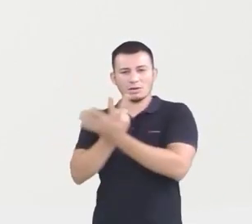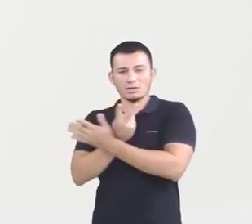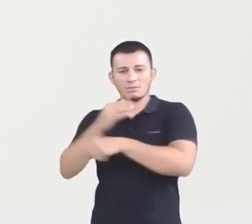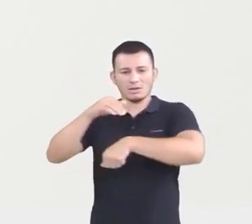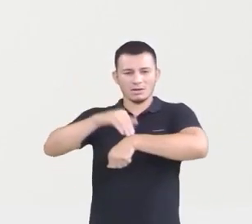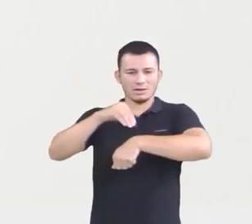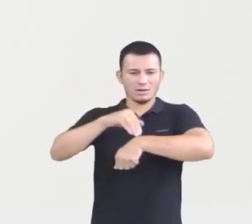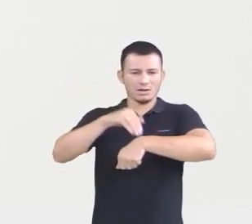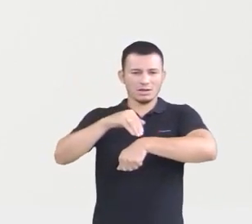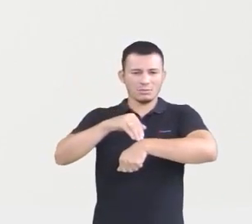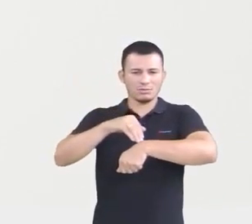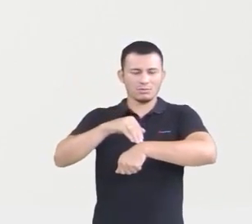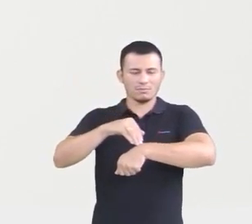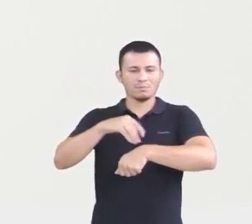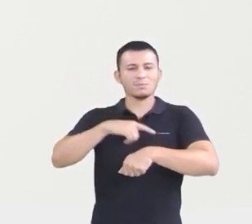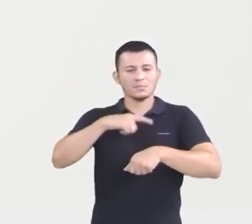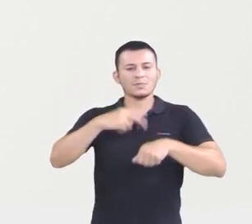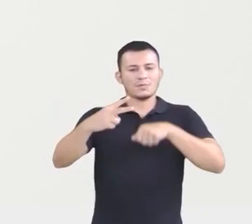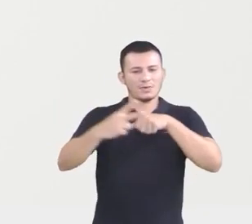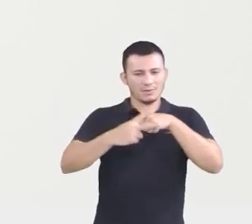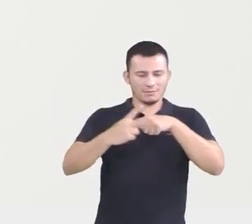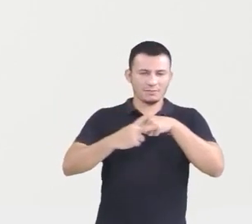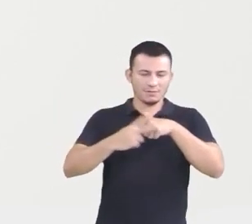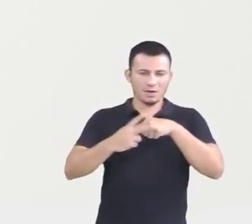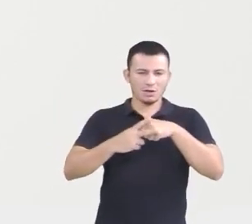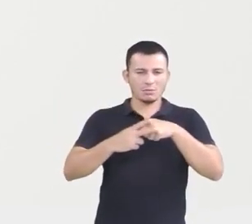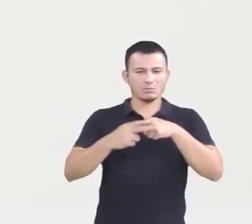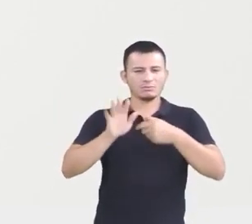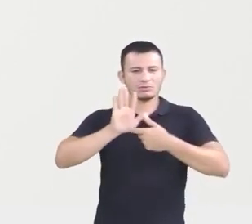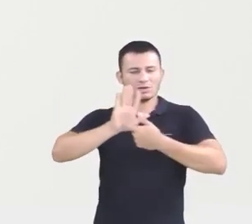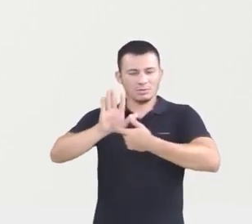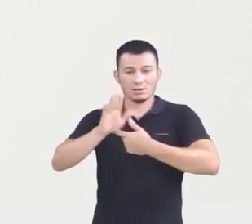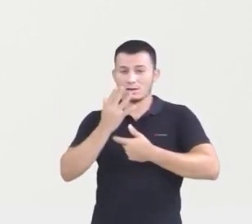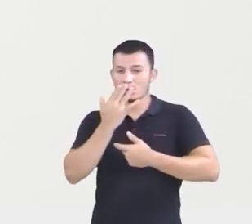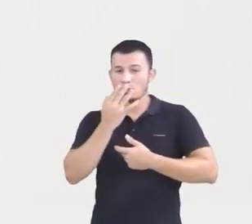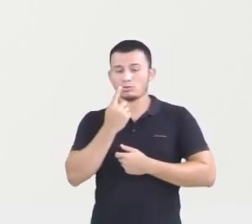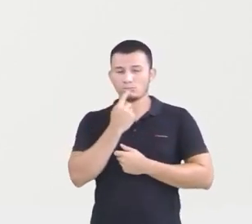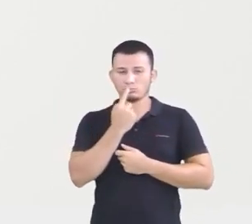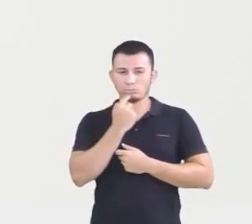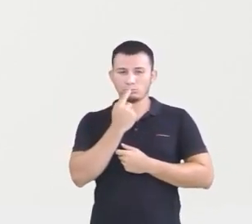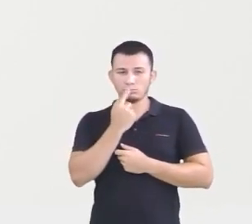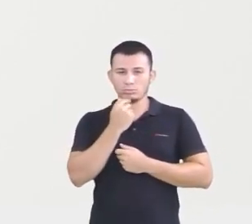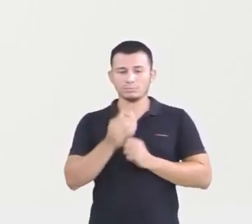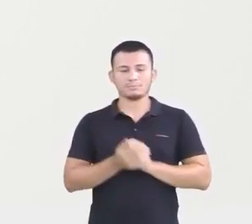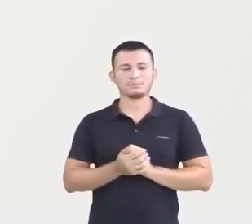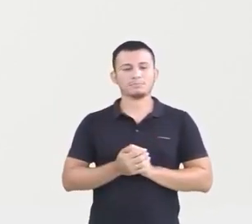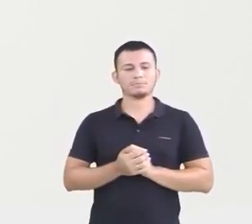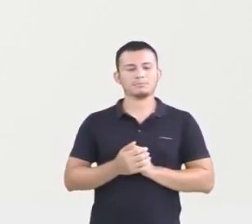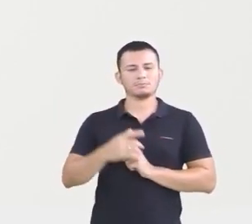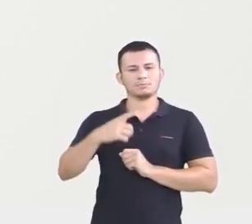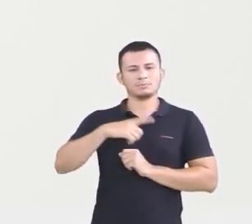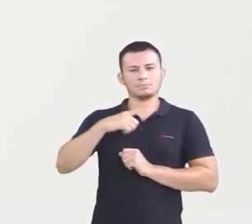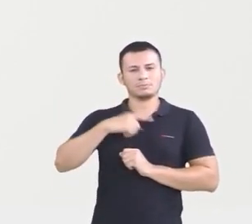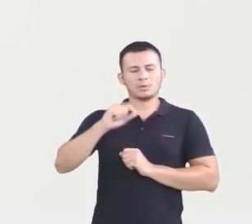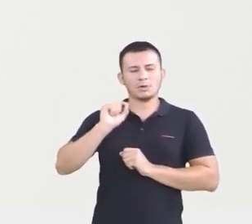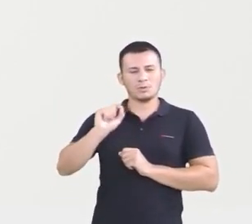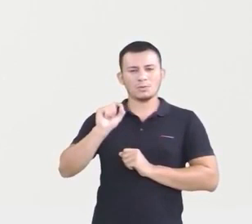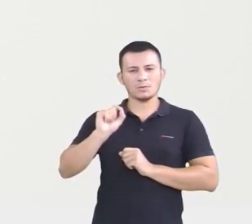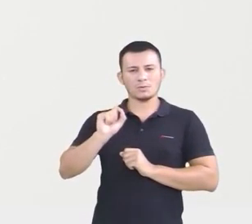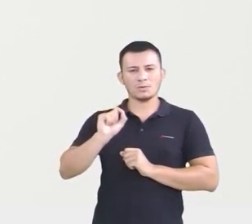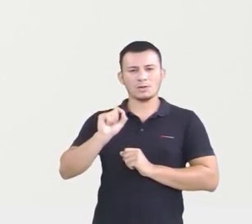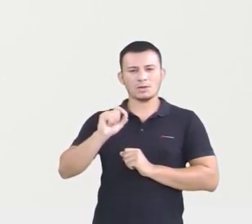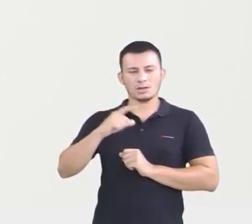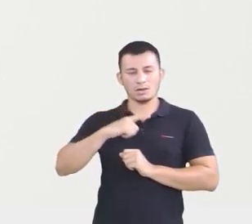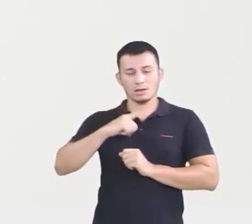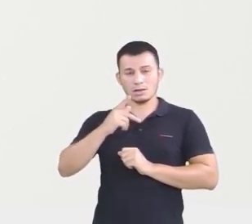por marcadores verbais, destacados em vermelho, é estabelecida pelas conjugações no